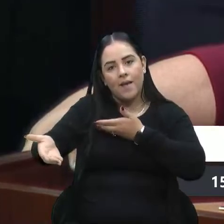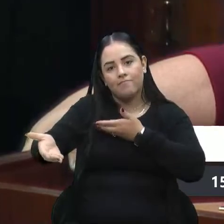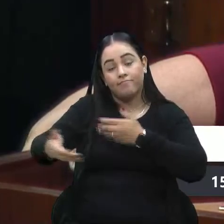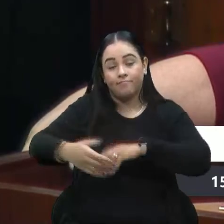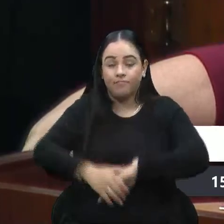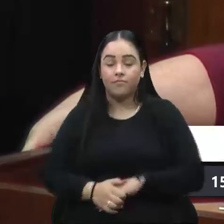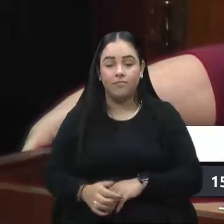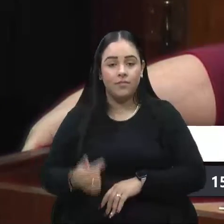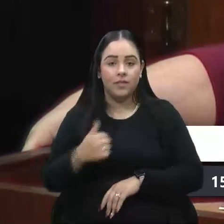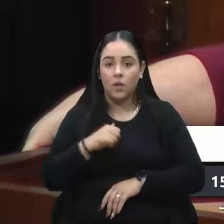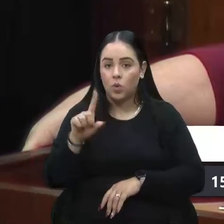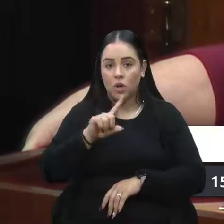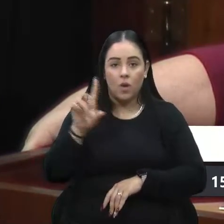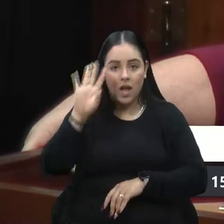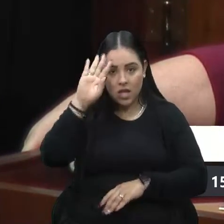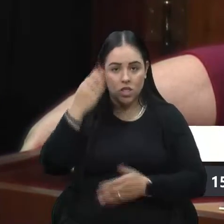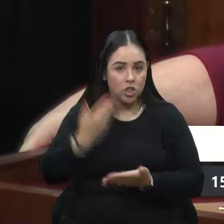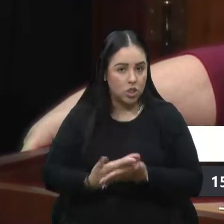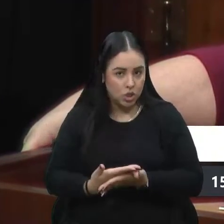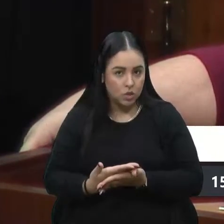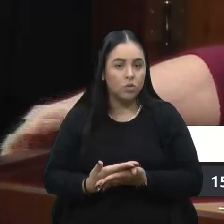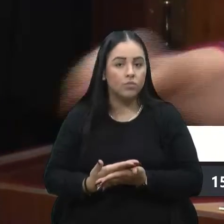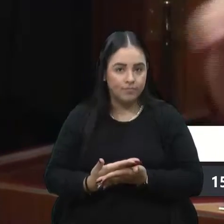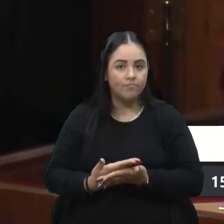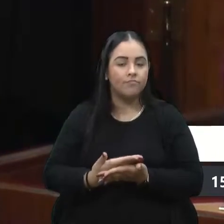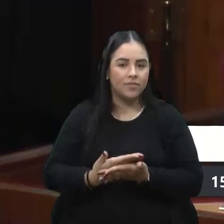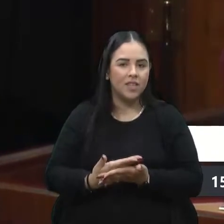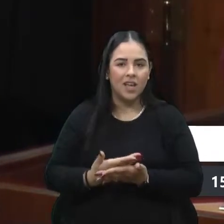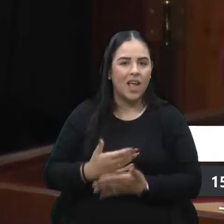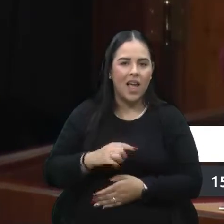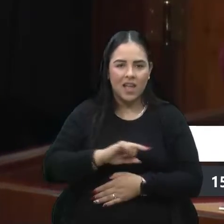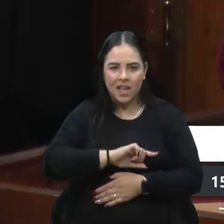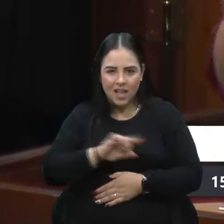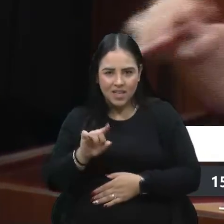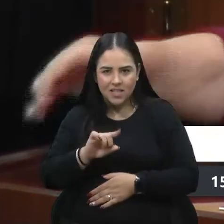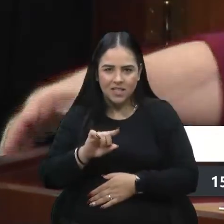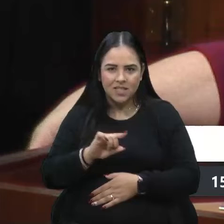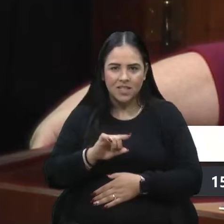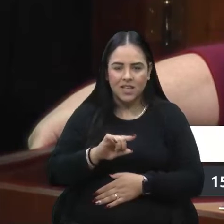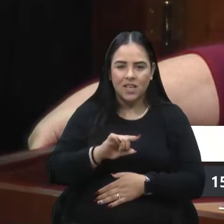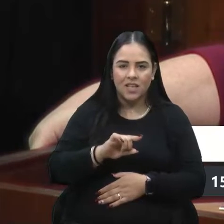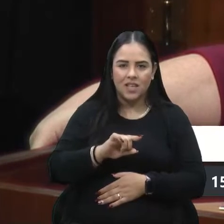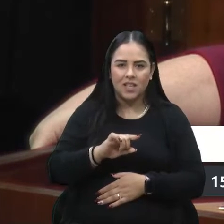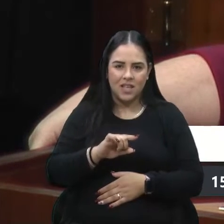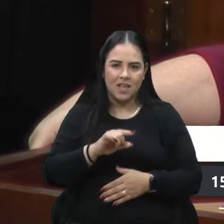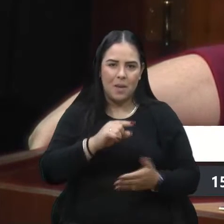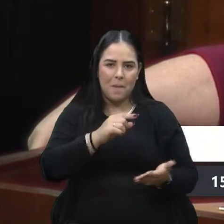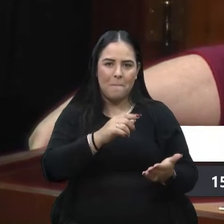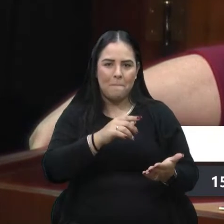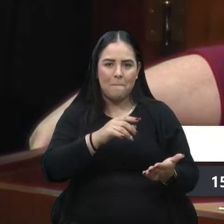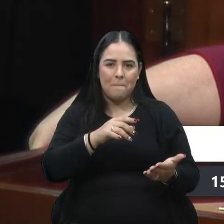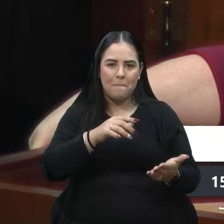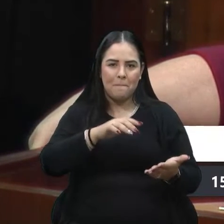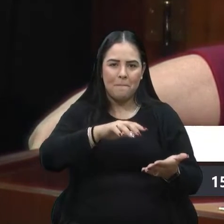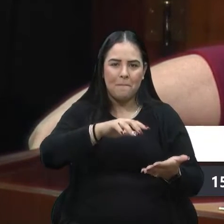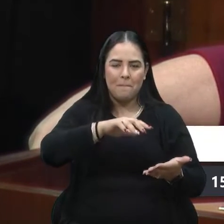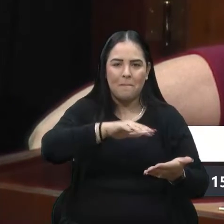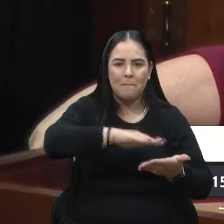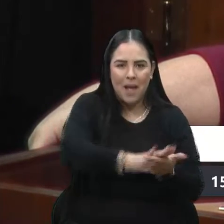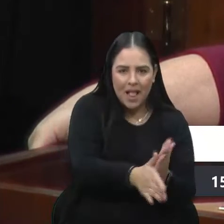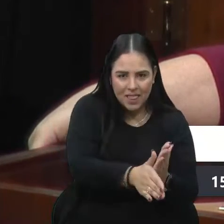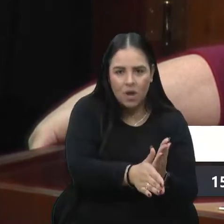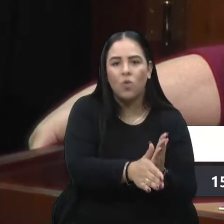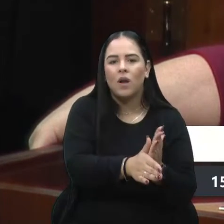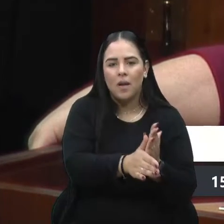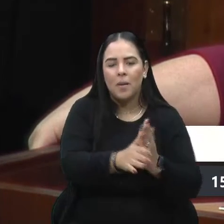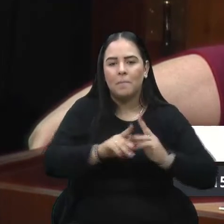né, que os bandidos, os que matam inocentes queiram trocar, né? Talvez ele vai assaltar com um livro